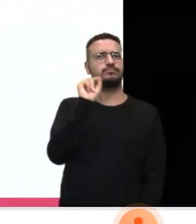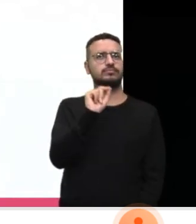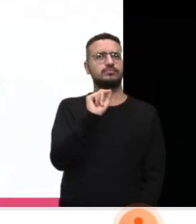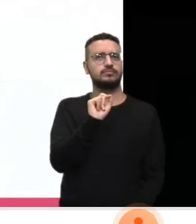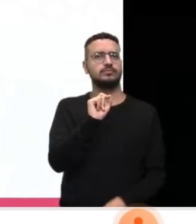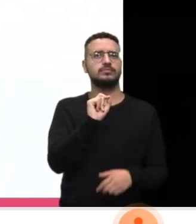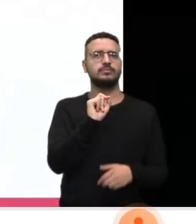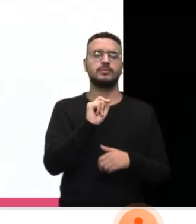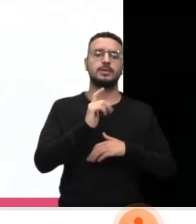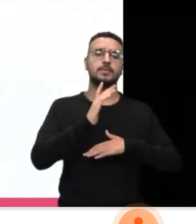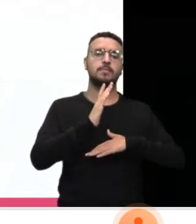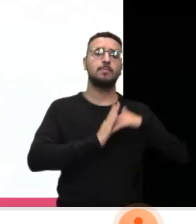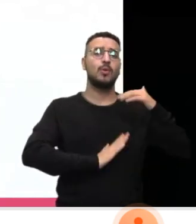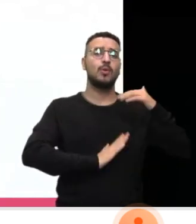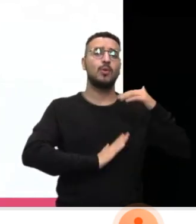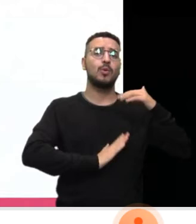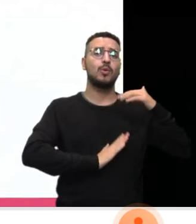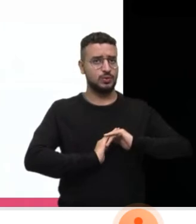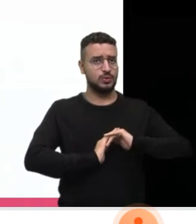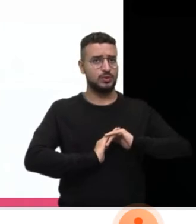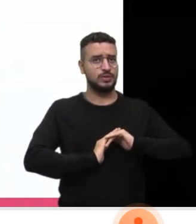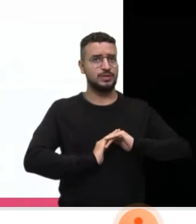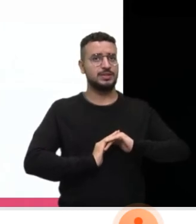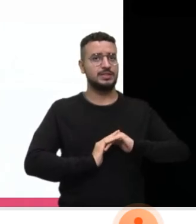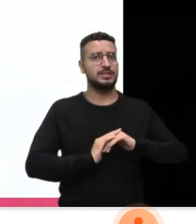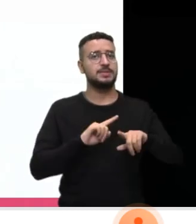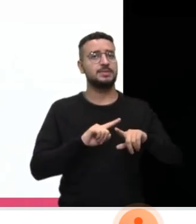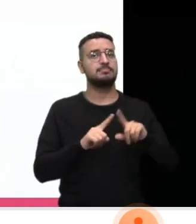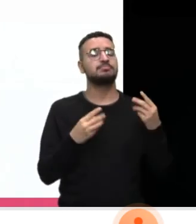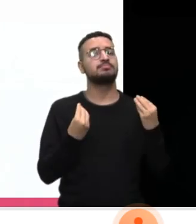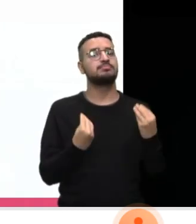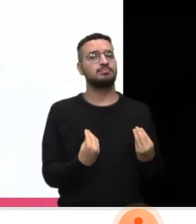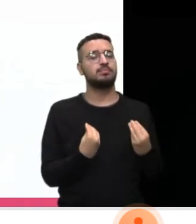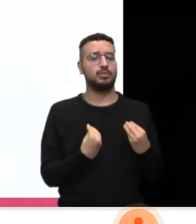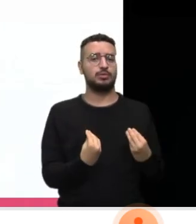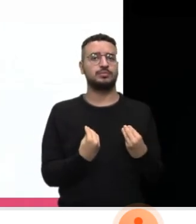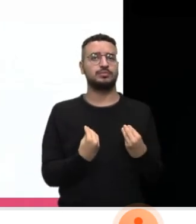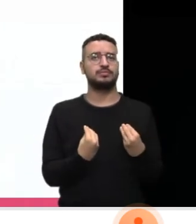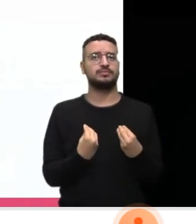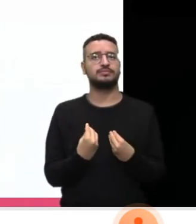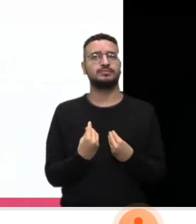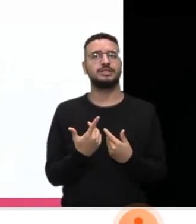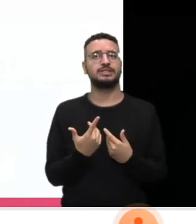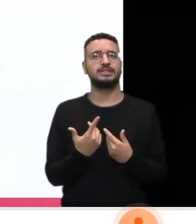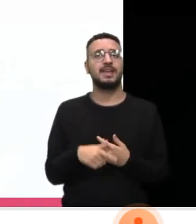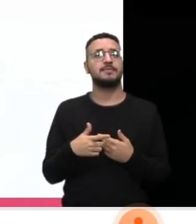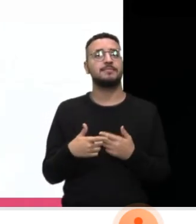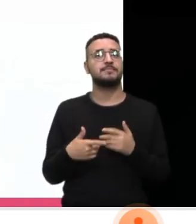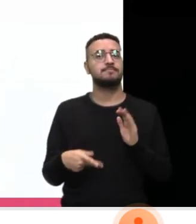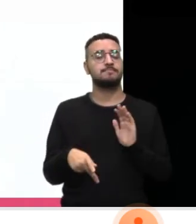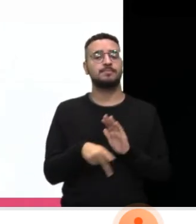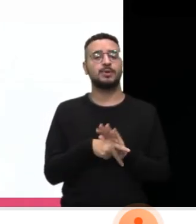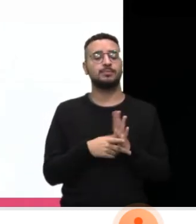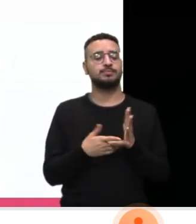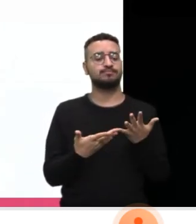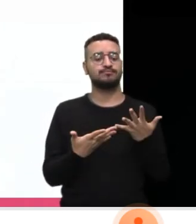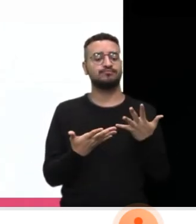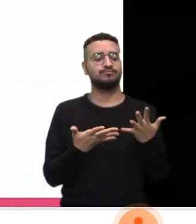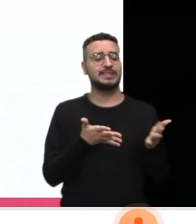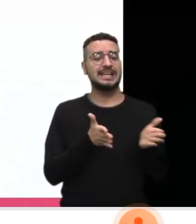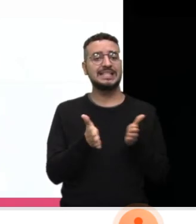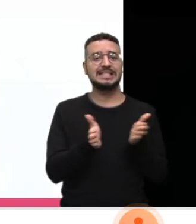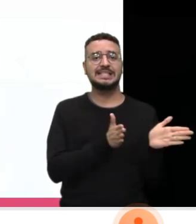Mas como que Cláudia pode tornar essa atividade acessível em Libras para Maria? Aqui nós temos a